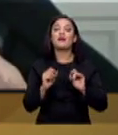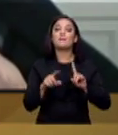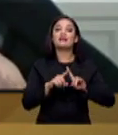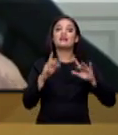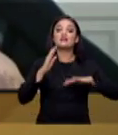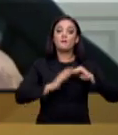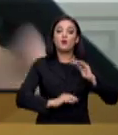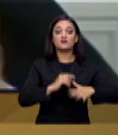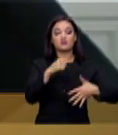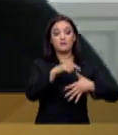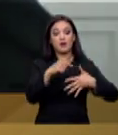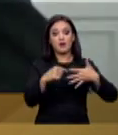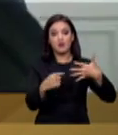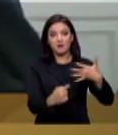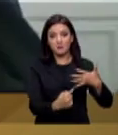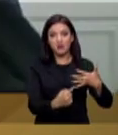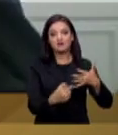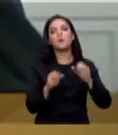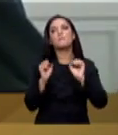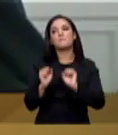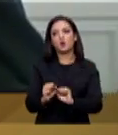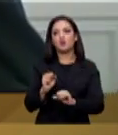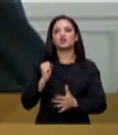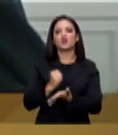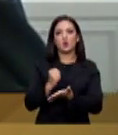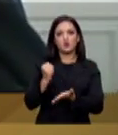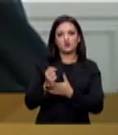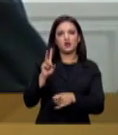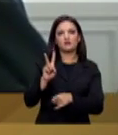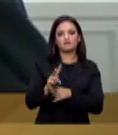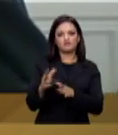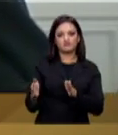existentes, pode haver contratação temporária.